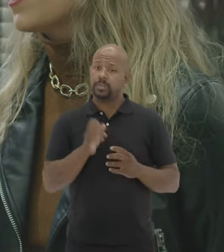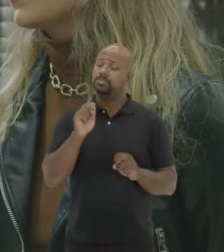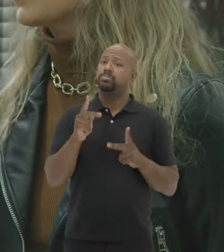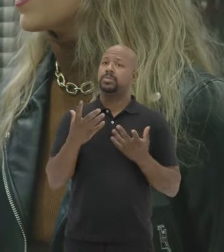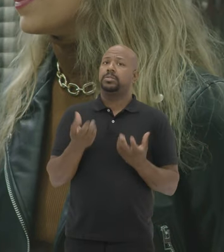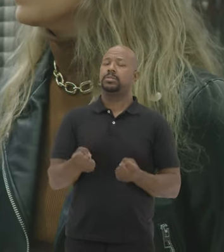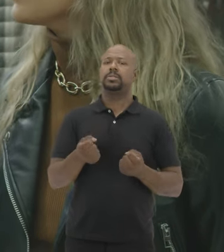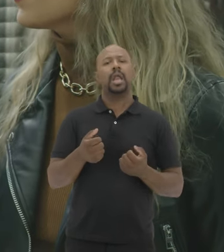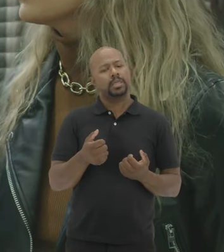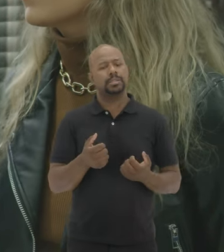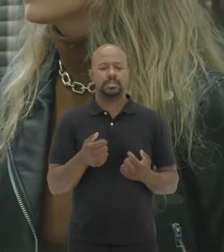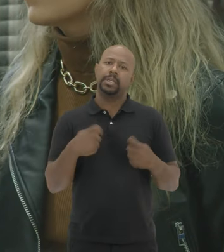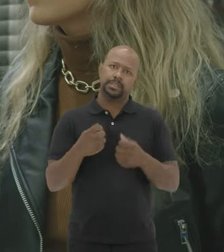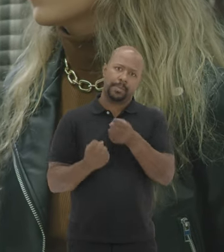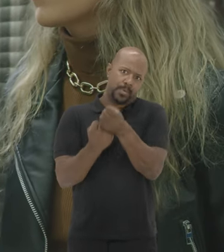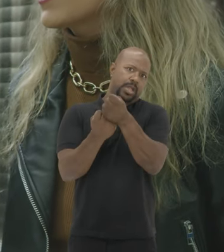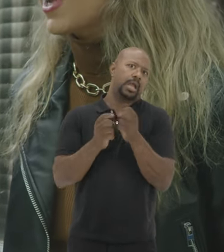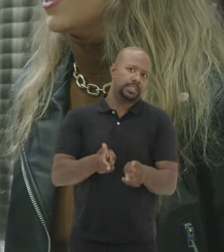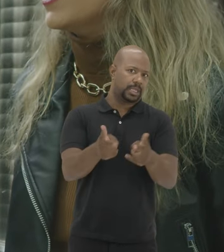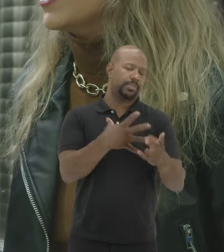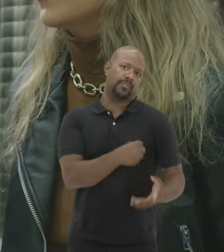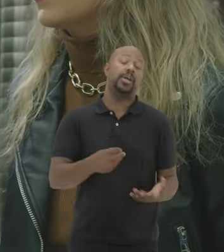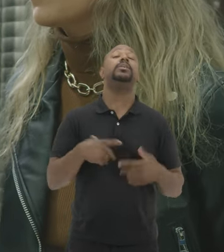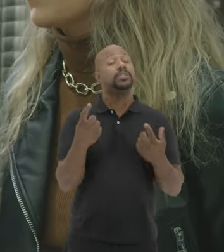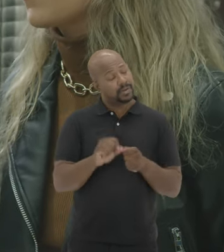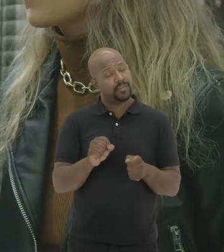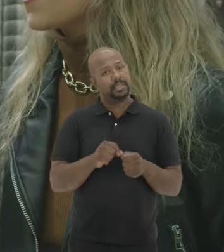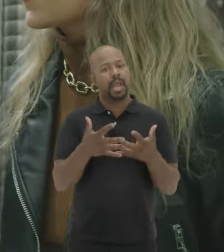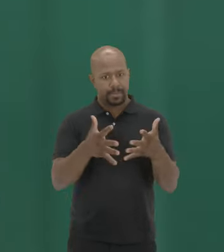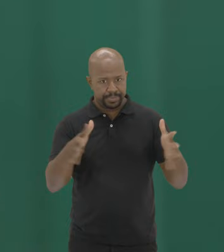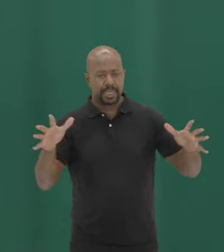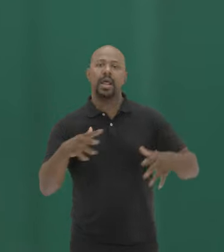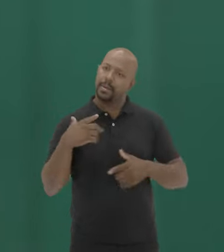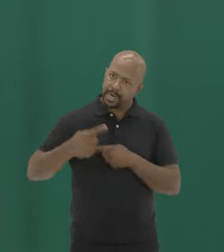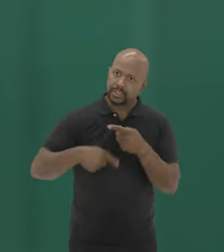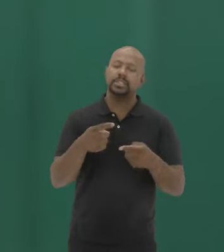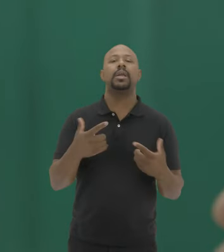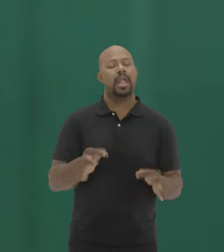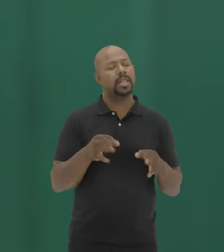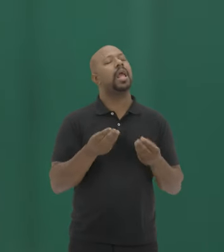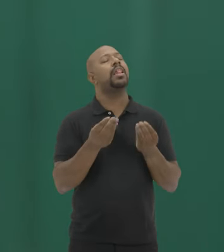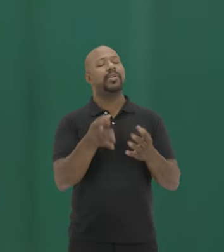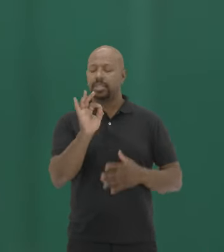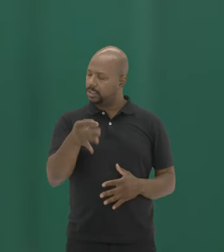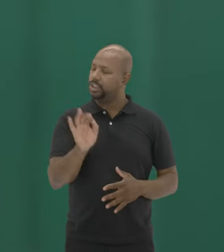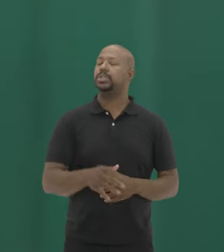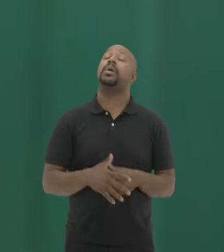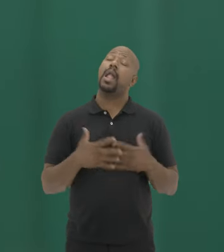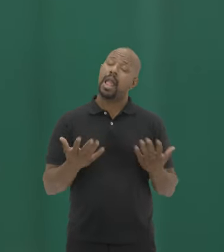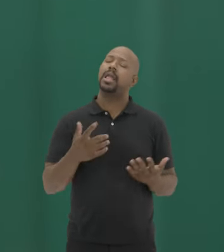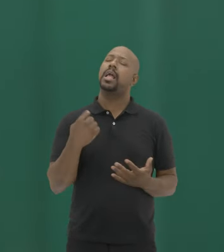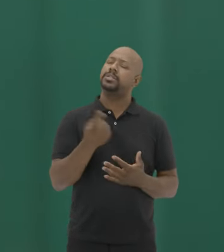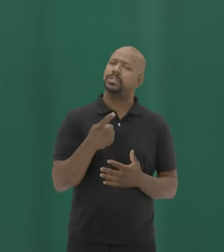gente... Modernizar o processo. Isso, a gente tem que apoiar os filhos, claro. Né? O que, que a gente aí, fez? E a gente... quarta geração que está levando Sim, uma cultura daí familiar. A